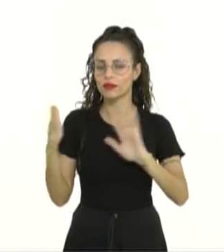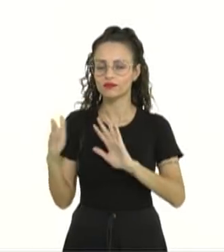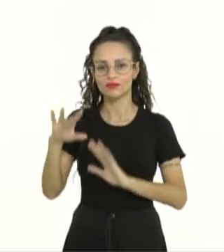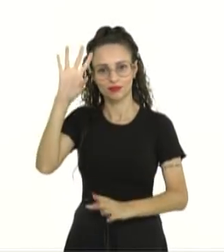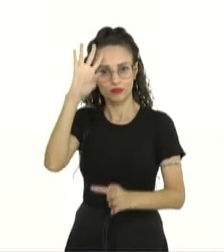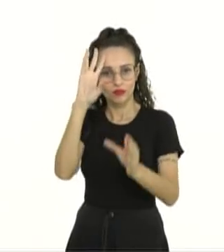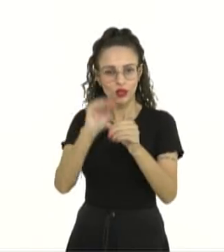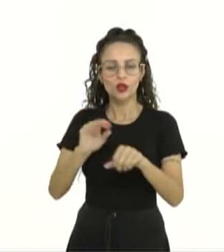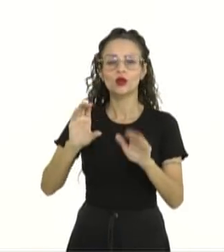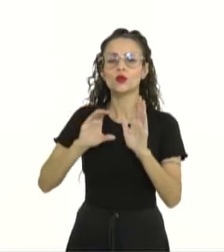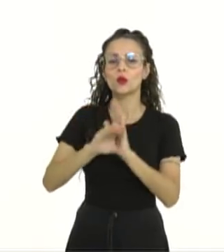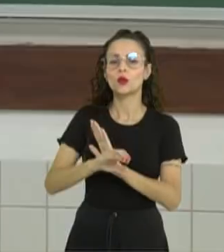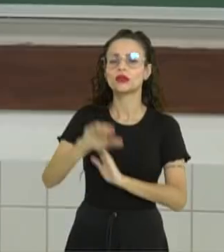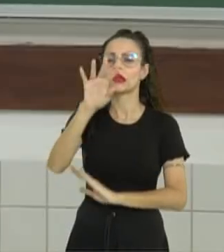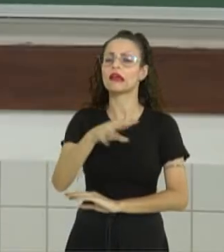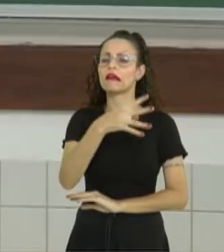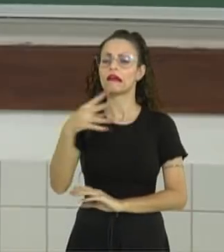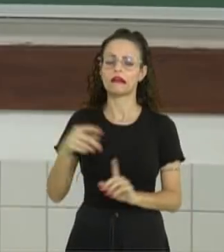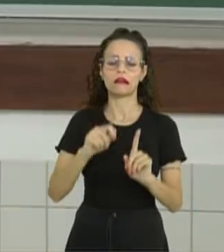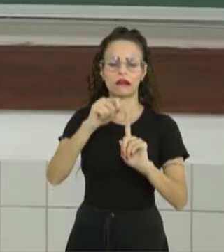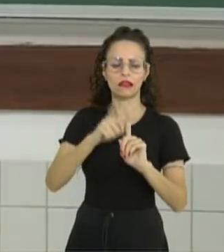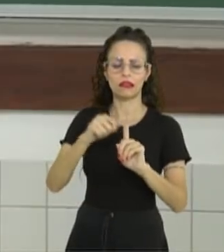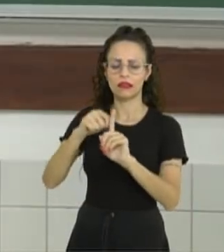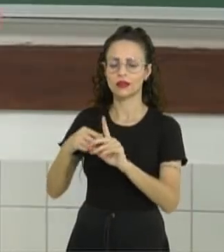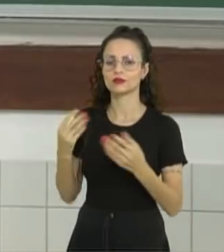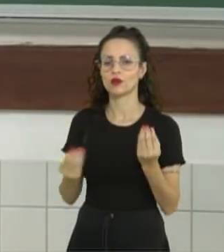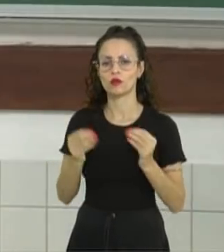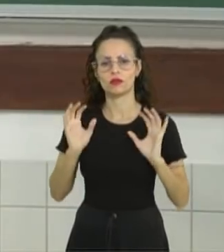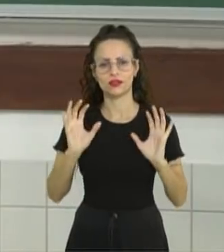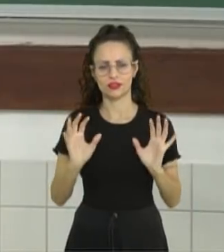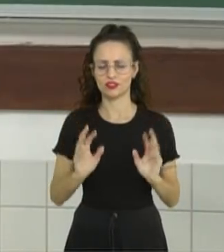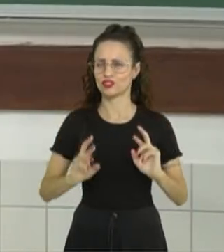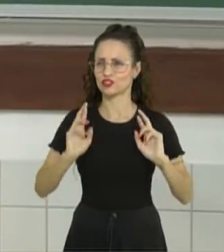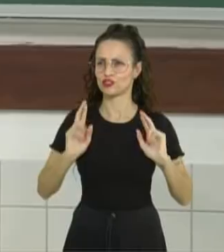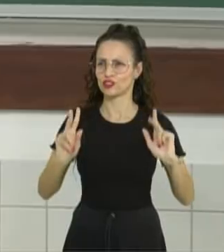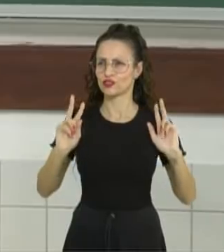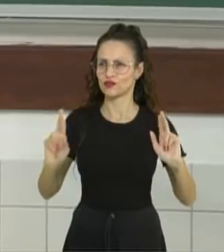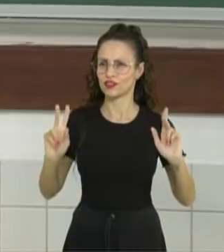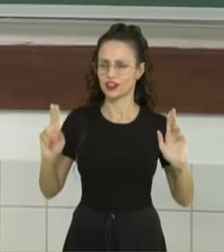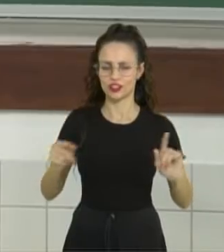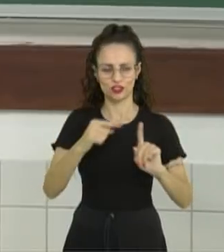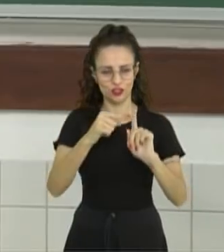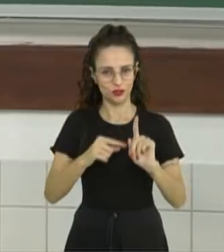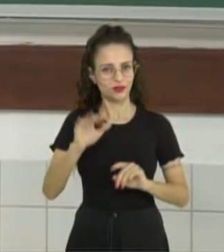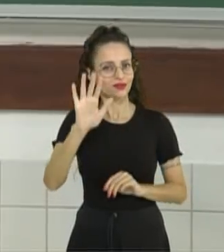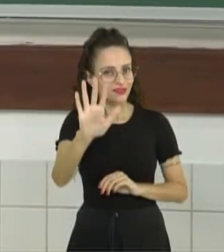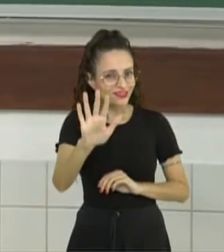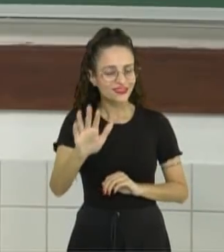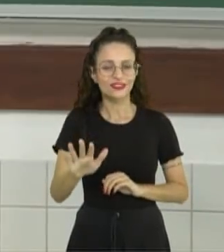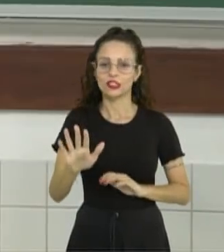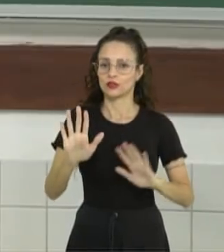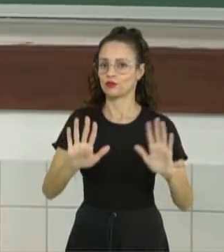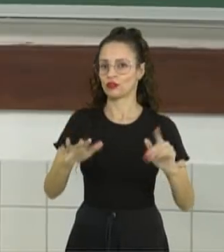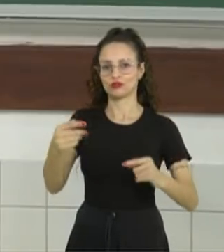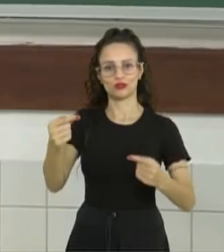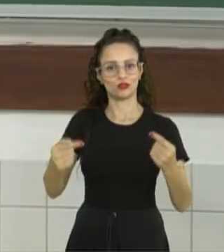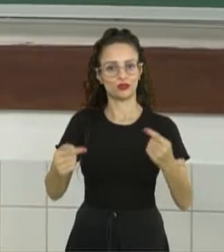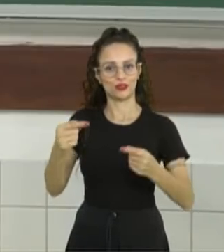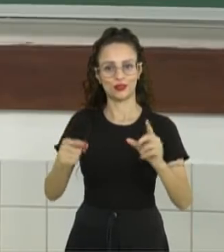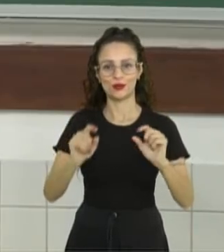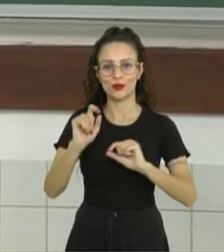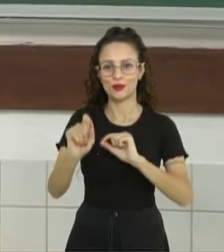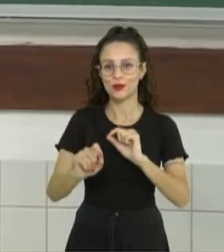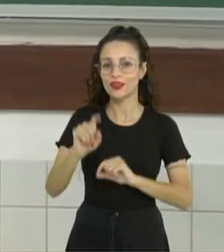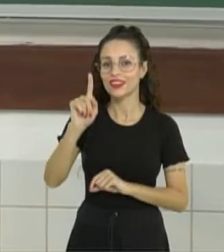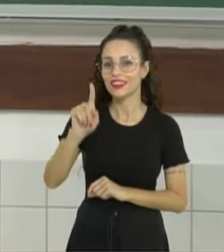calendário. Como assim, professor? Diferentes formas de calendário. Eu não vou nem entrar na discussão da